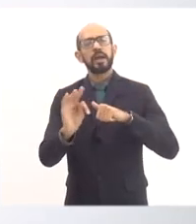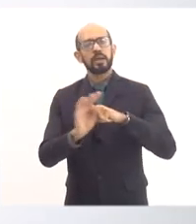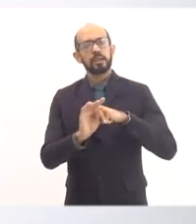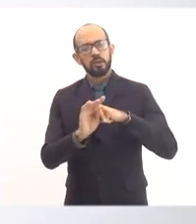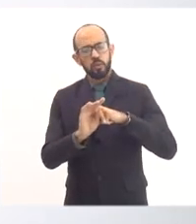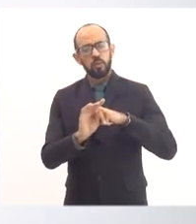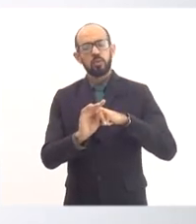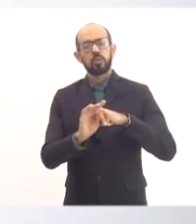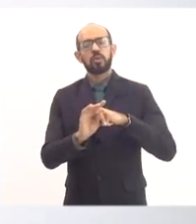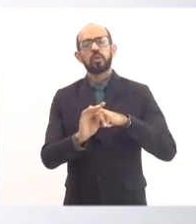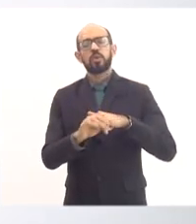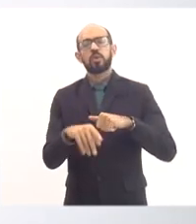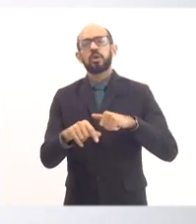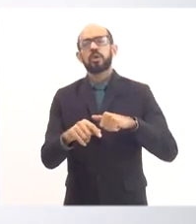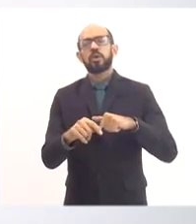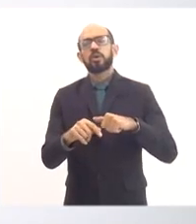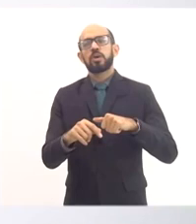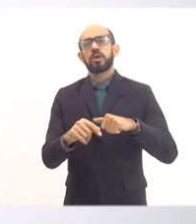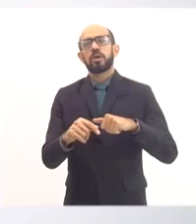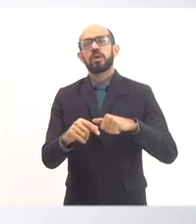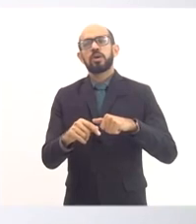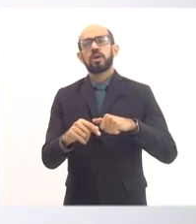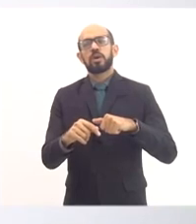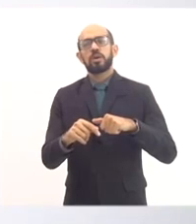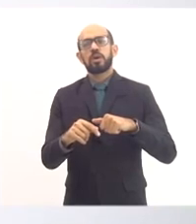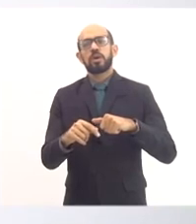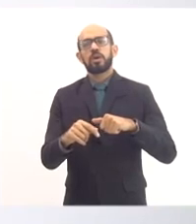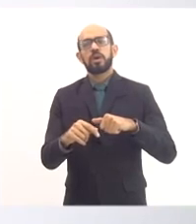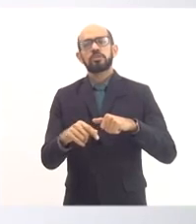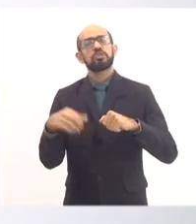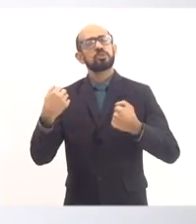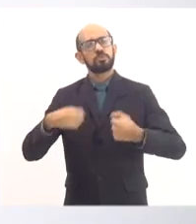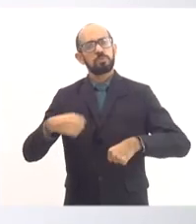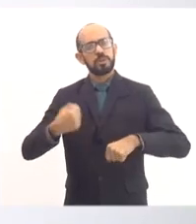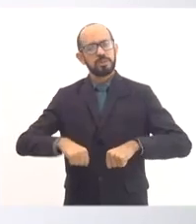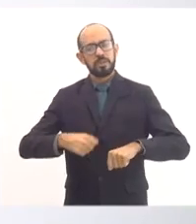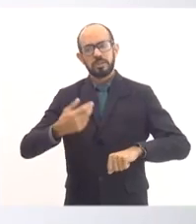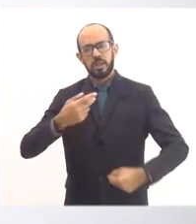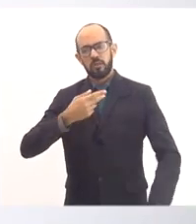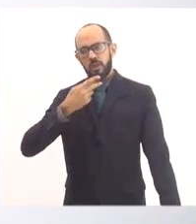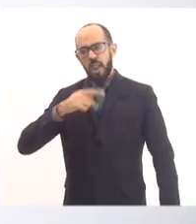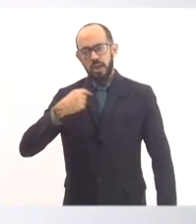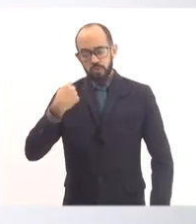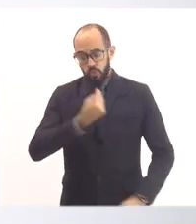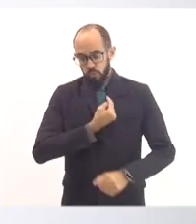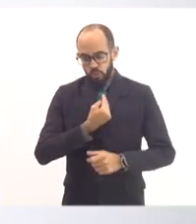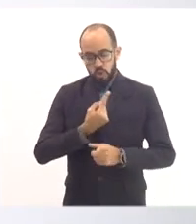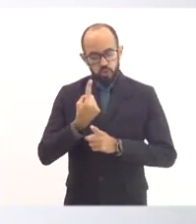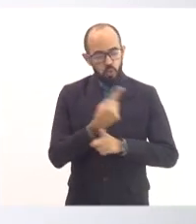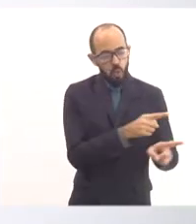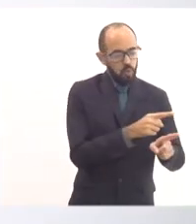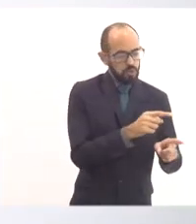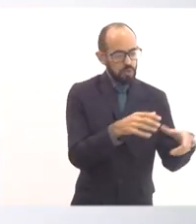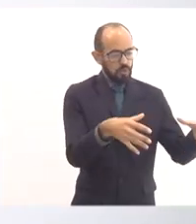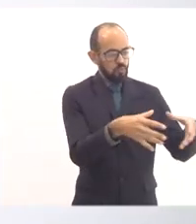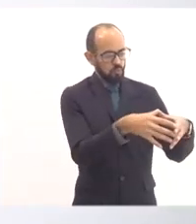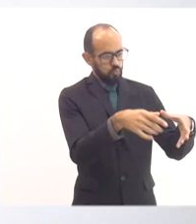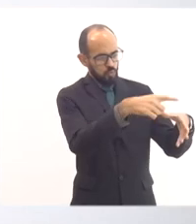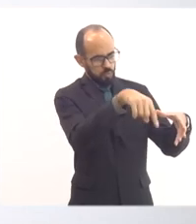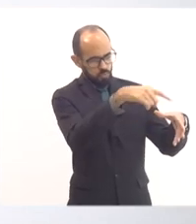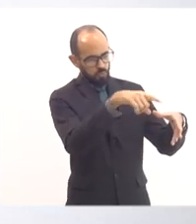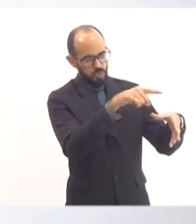e dizer a vocês o seguinte: esquecer essa história do nós contra vocês, que não existe isso. A gente sabe da nossa